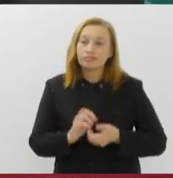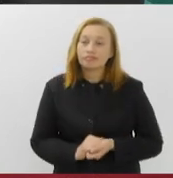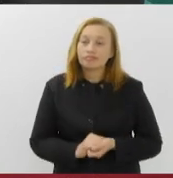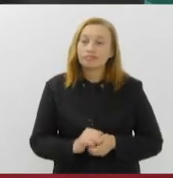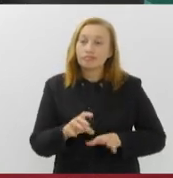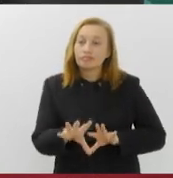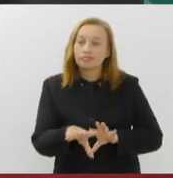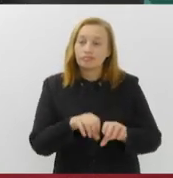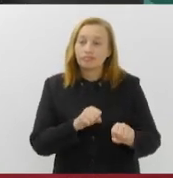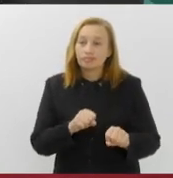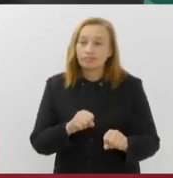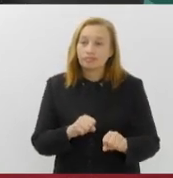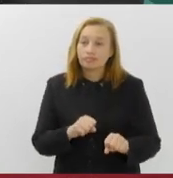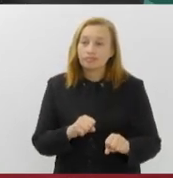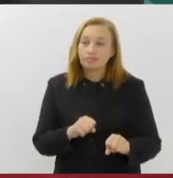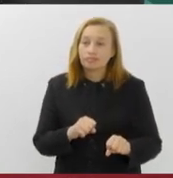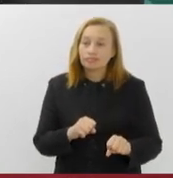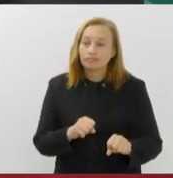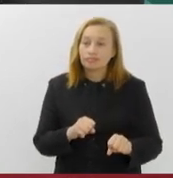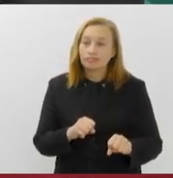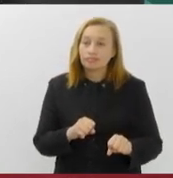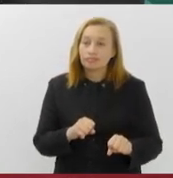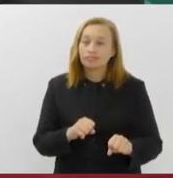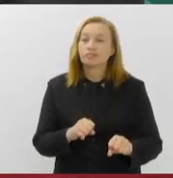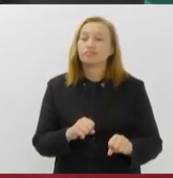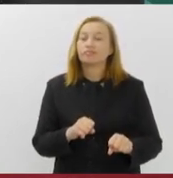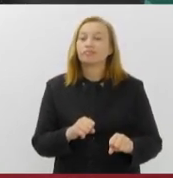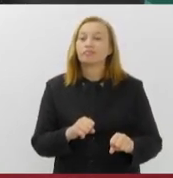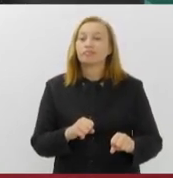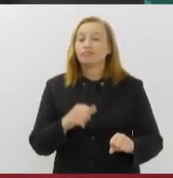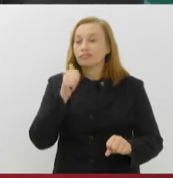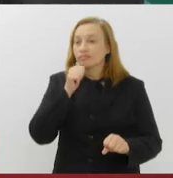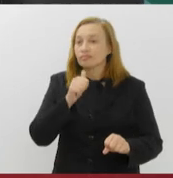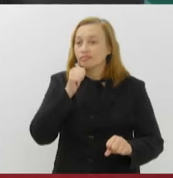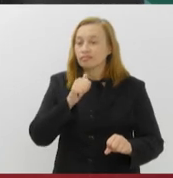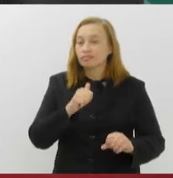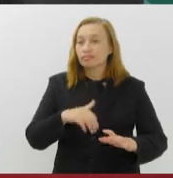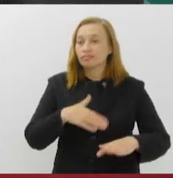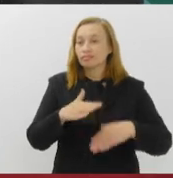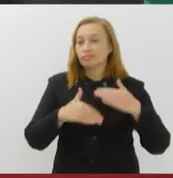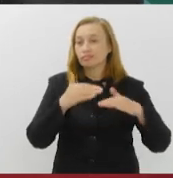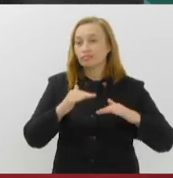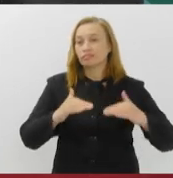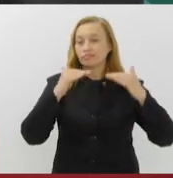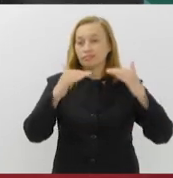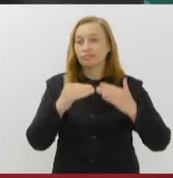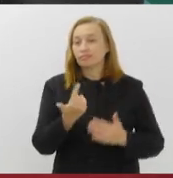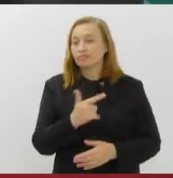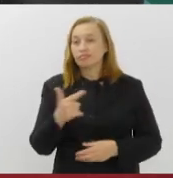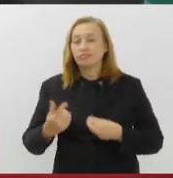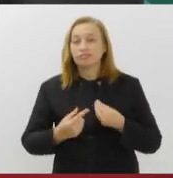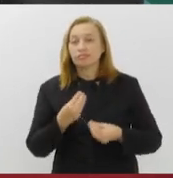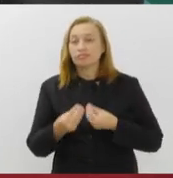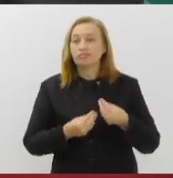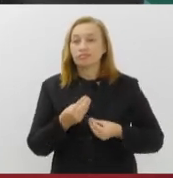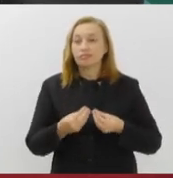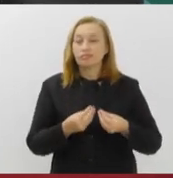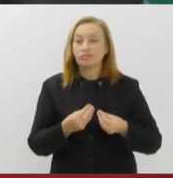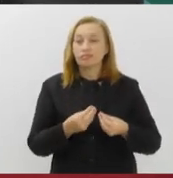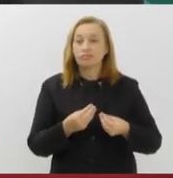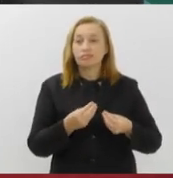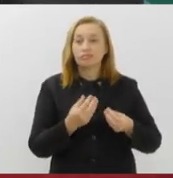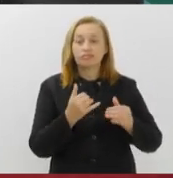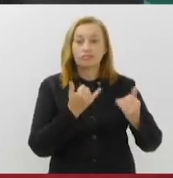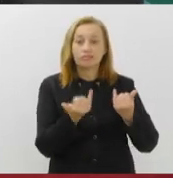formação de agentes populares de soberania alimentar e sã. Então, assim, não deu tempo de levar para os nossos coletivos, né, da rede